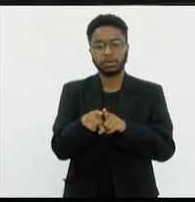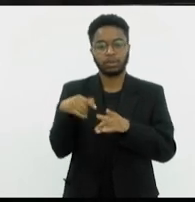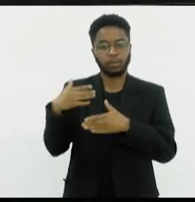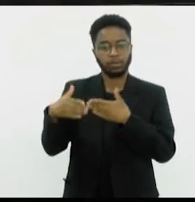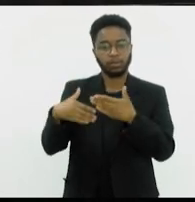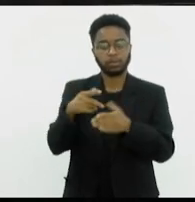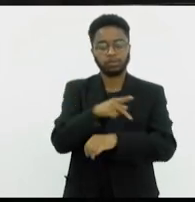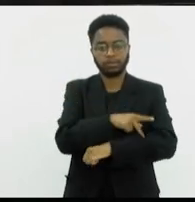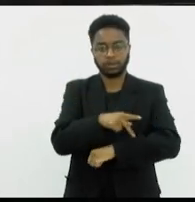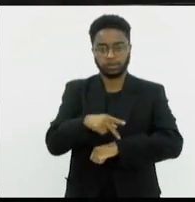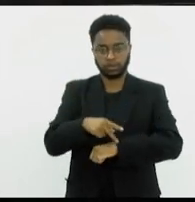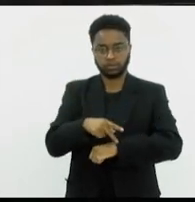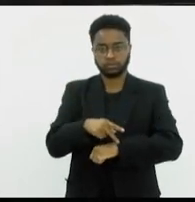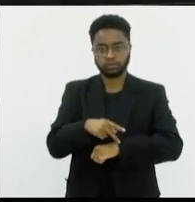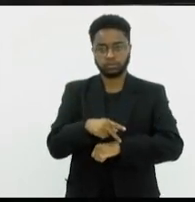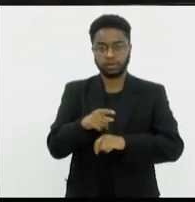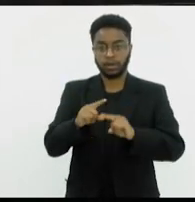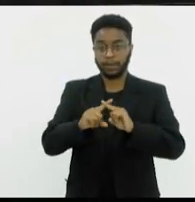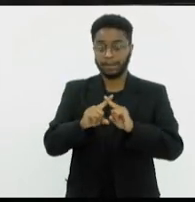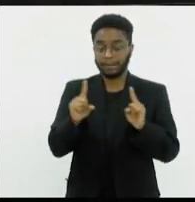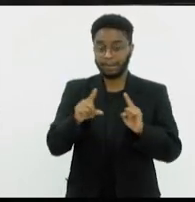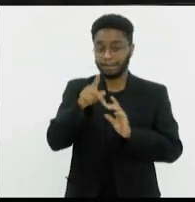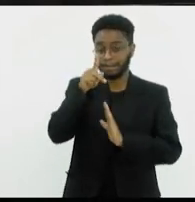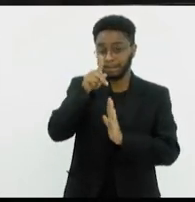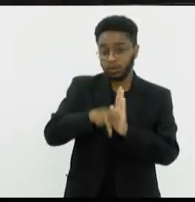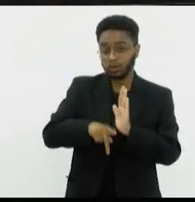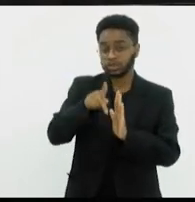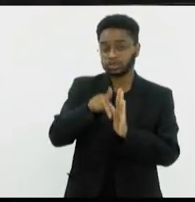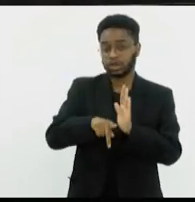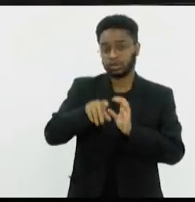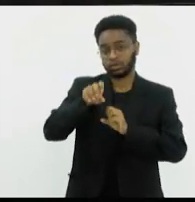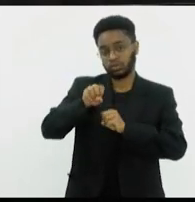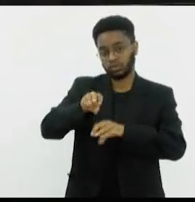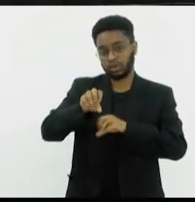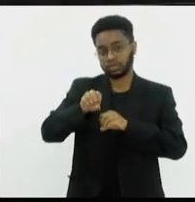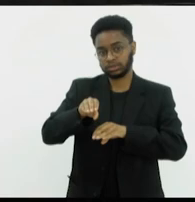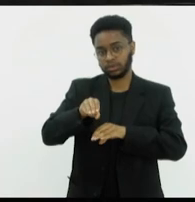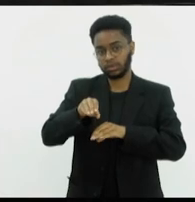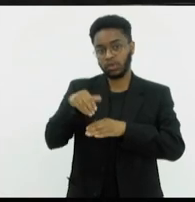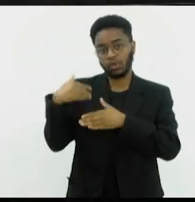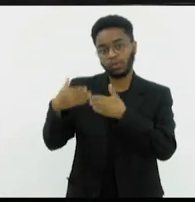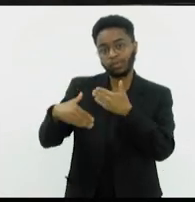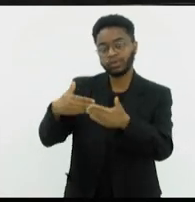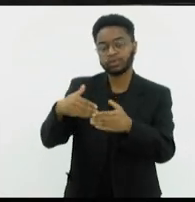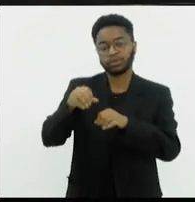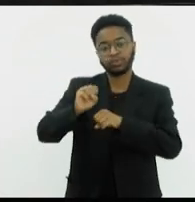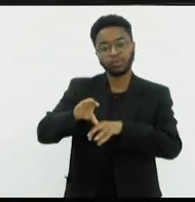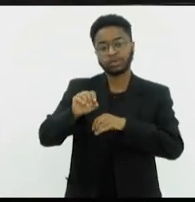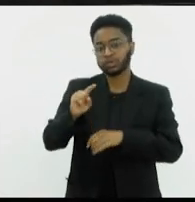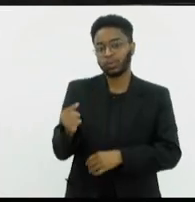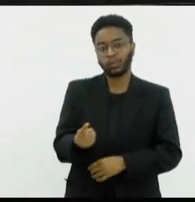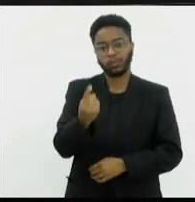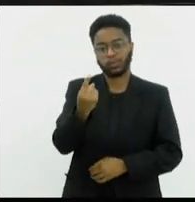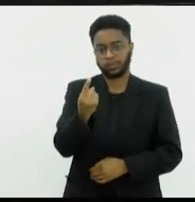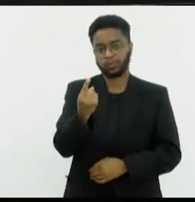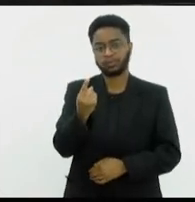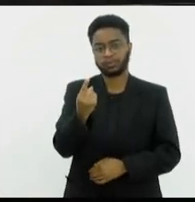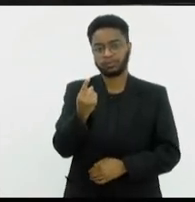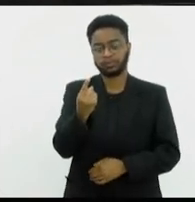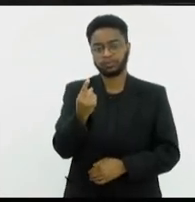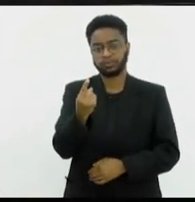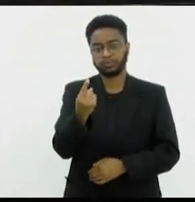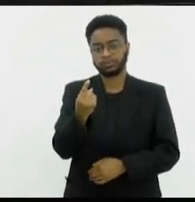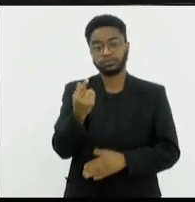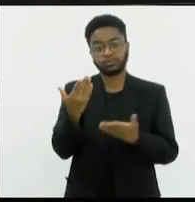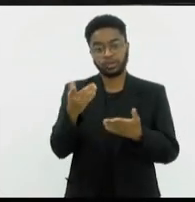processo pedagógico, mas o projeto educação, o processo educação, ele é um só. É